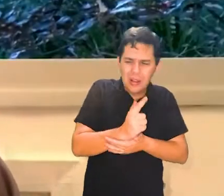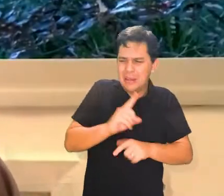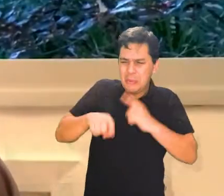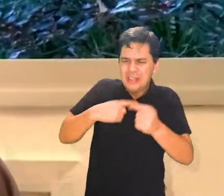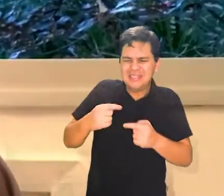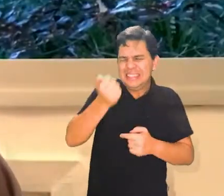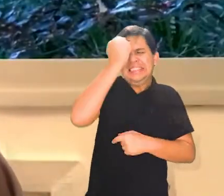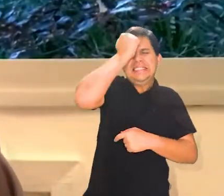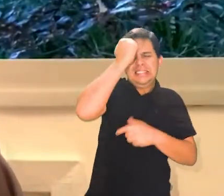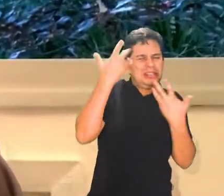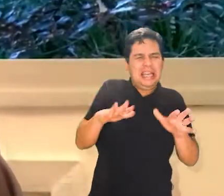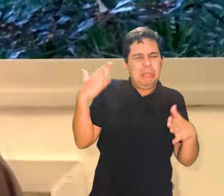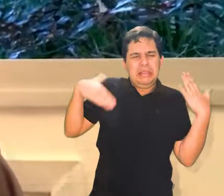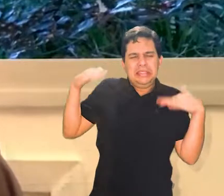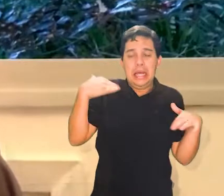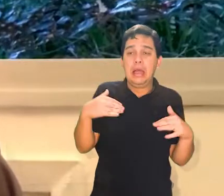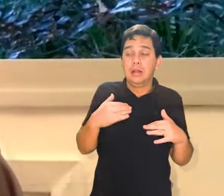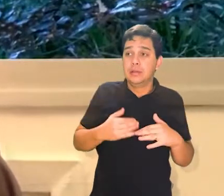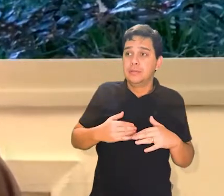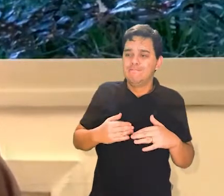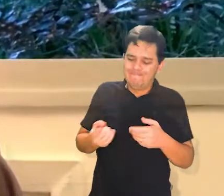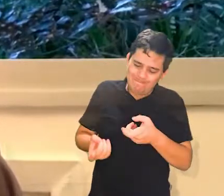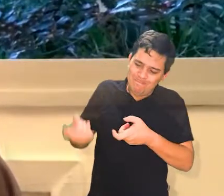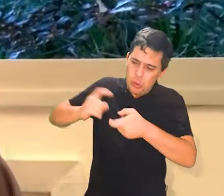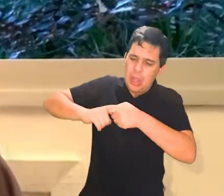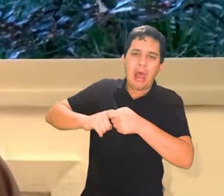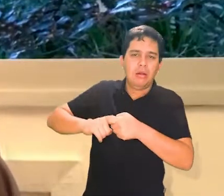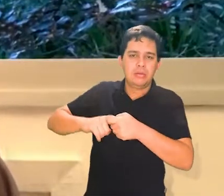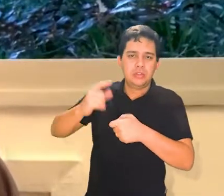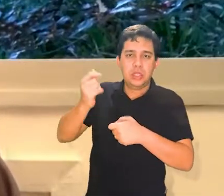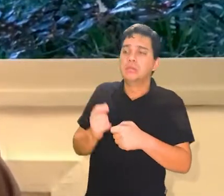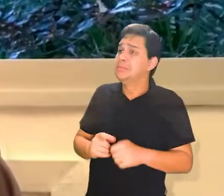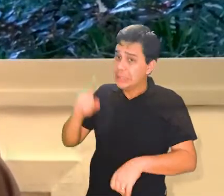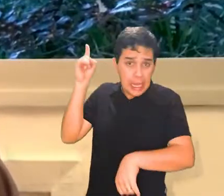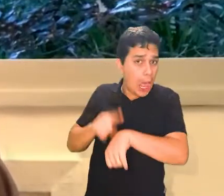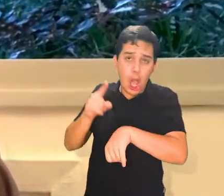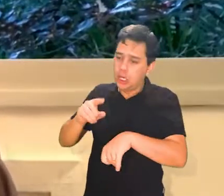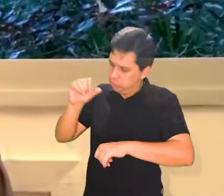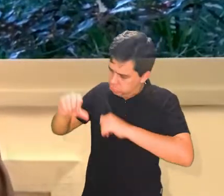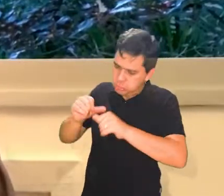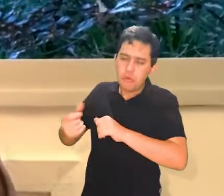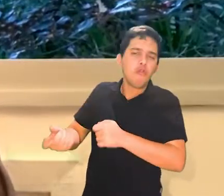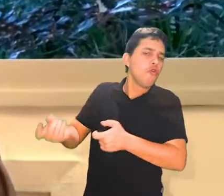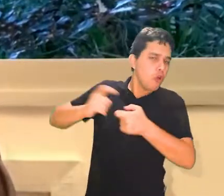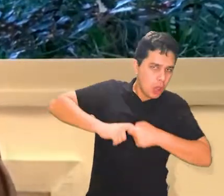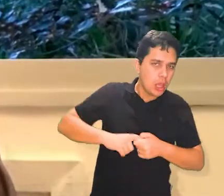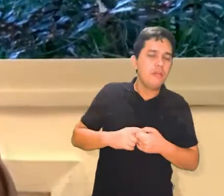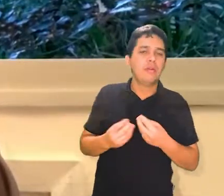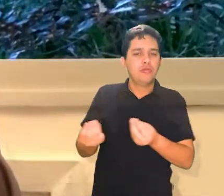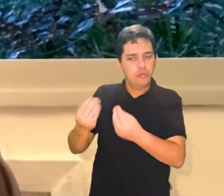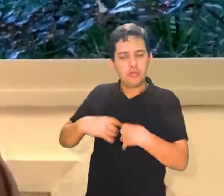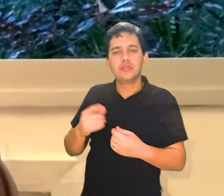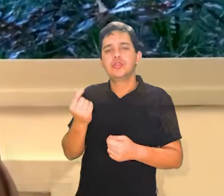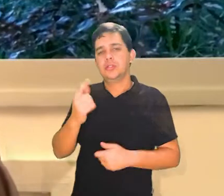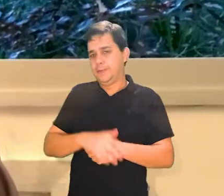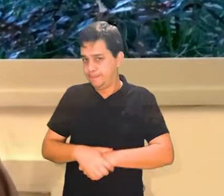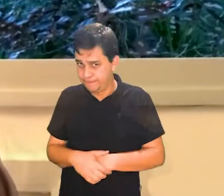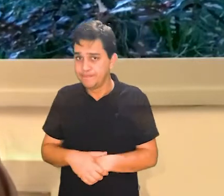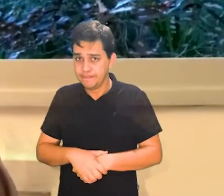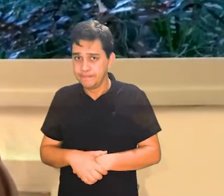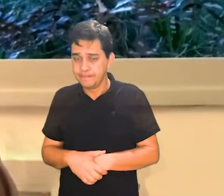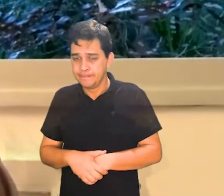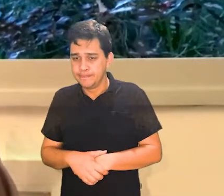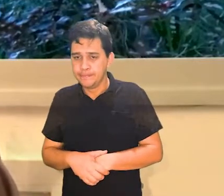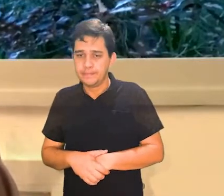pena ressaltar, que foi a parte em que o Ministério Público sucumbiu, já